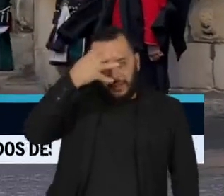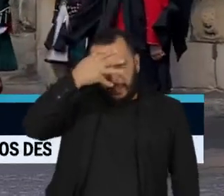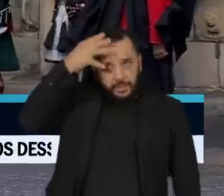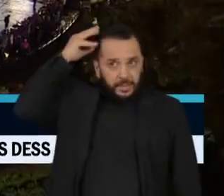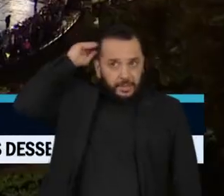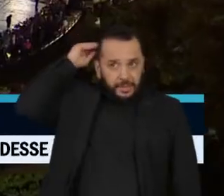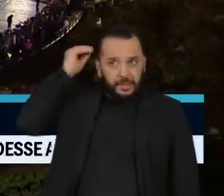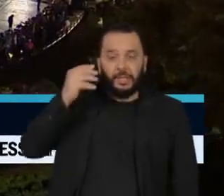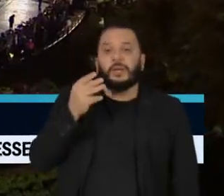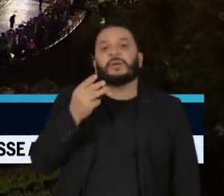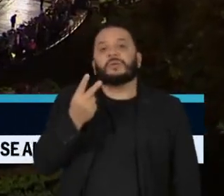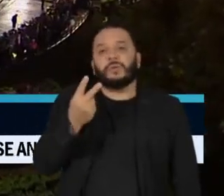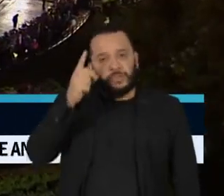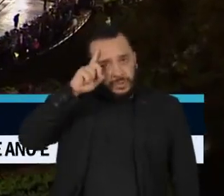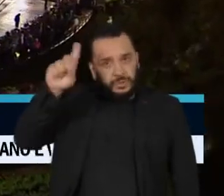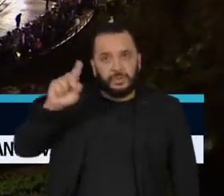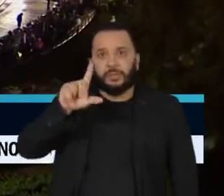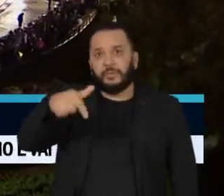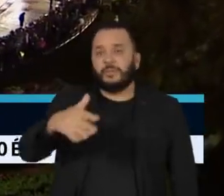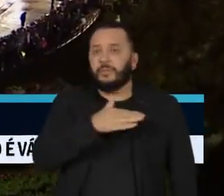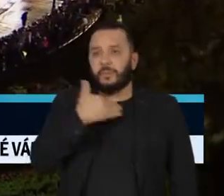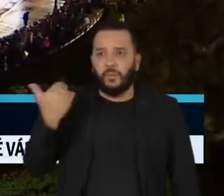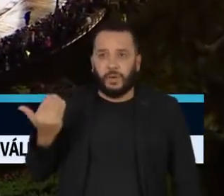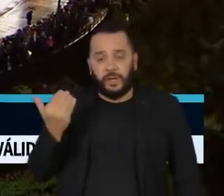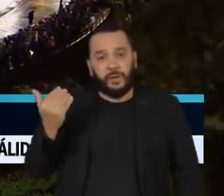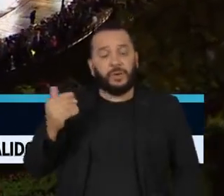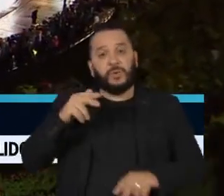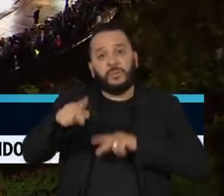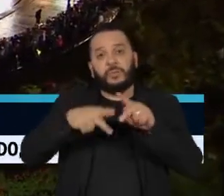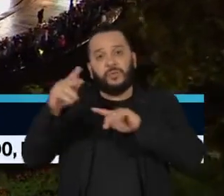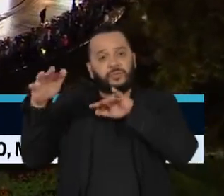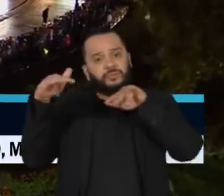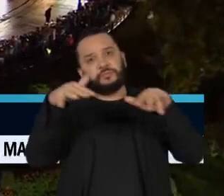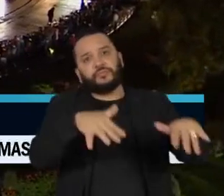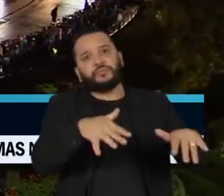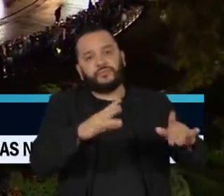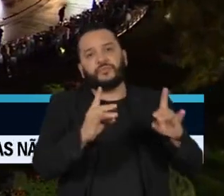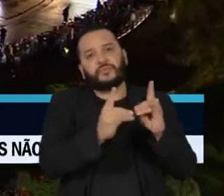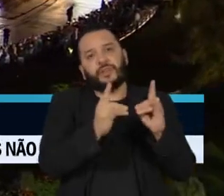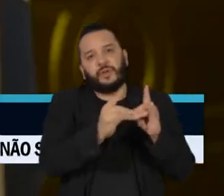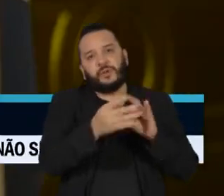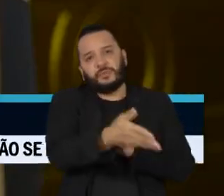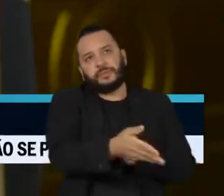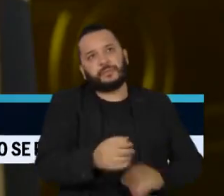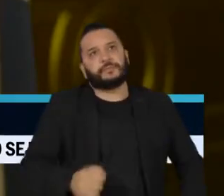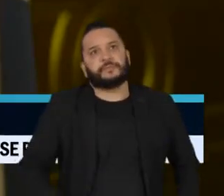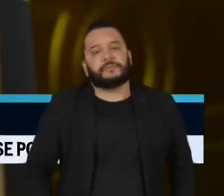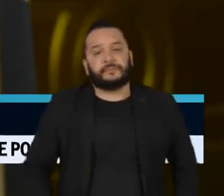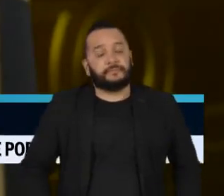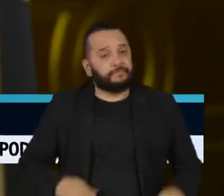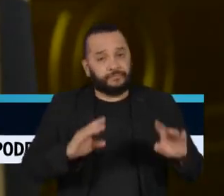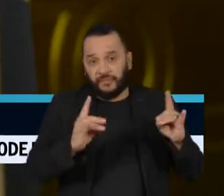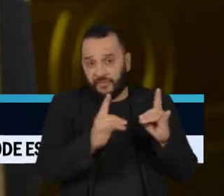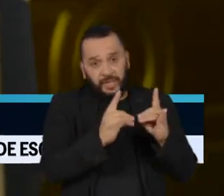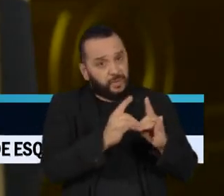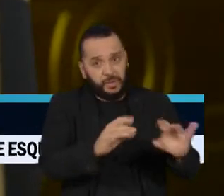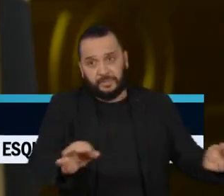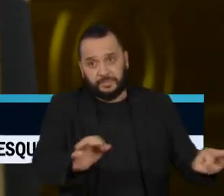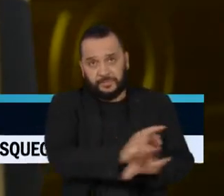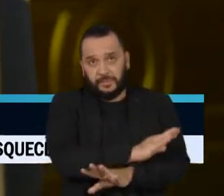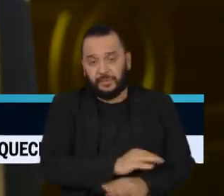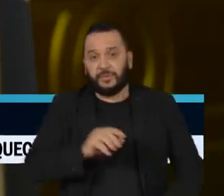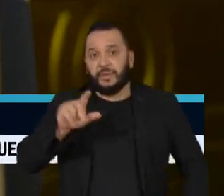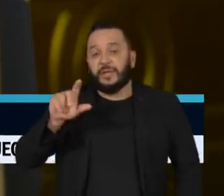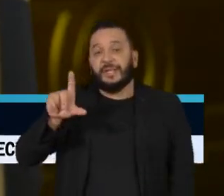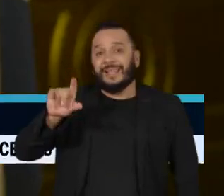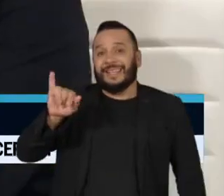monarca morreu e por duas semanas a atenção dos ingleses e do mundo se voltou para o funeral. Passado o luto, Liz Truss ficou